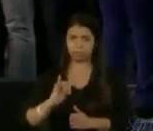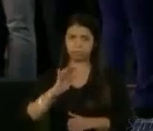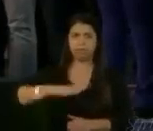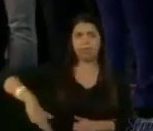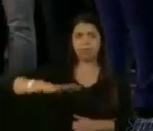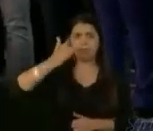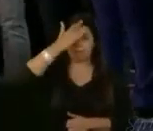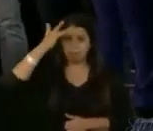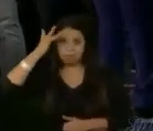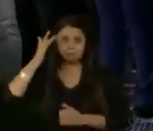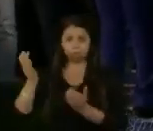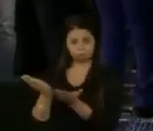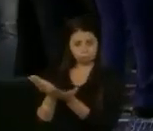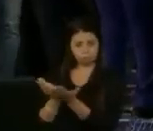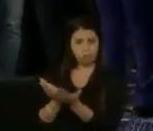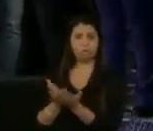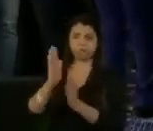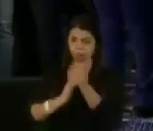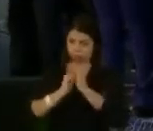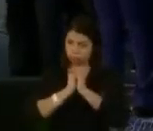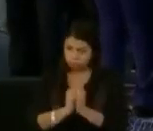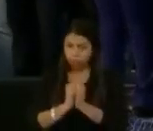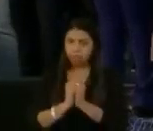meu filho, não tem capeta que aguenta esse negócio.